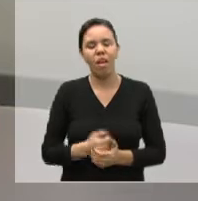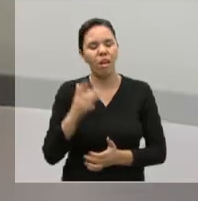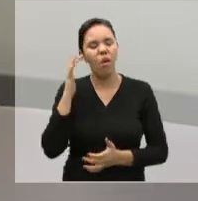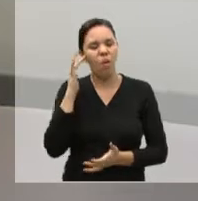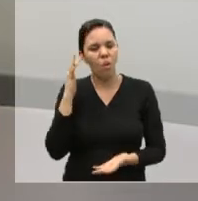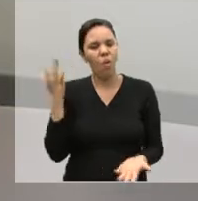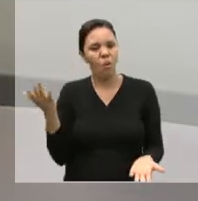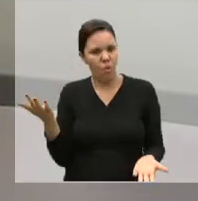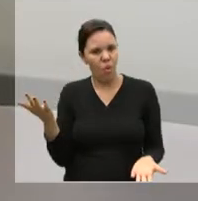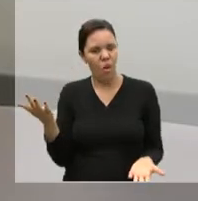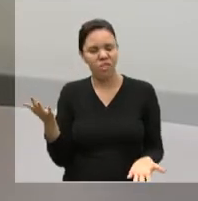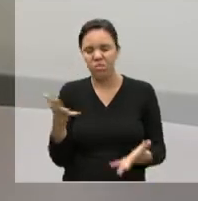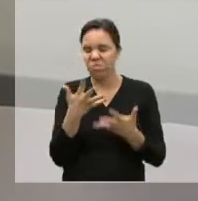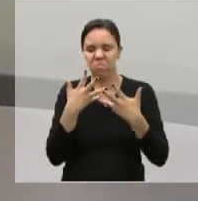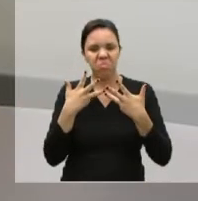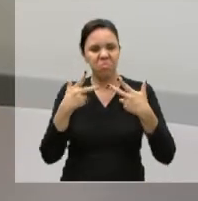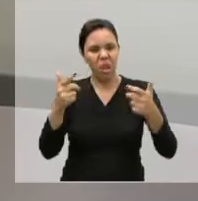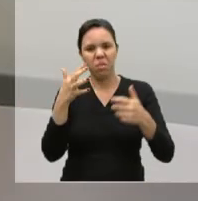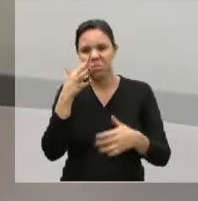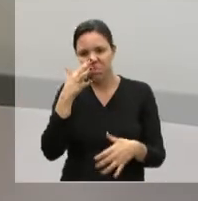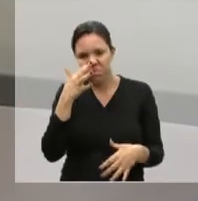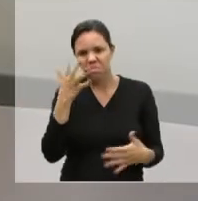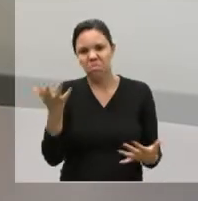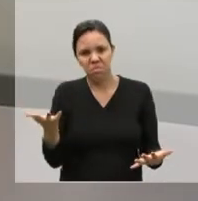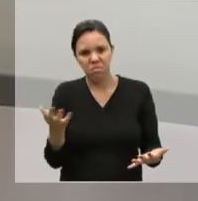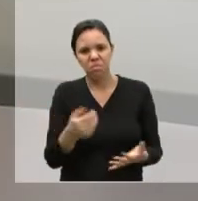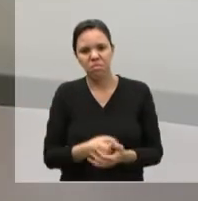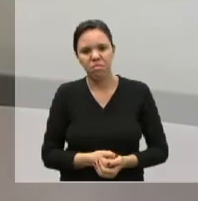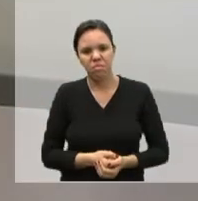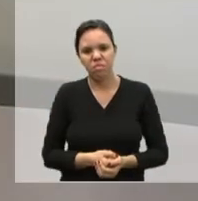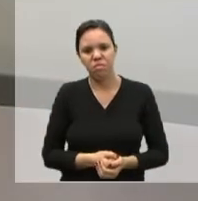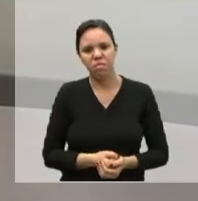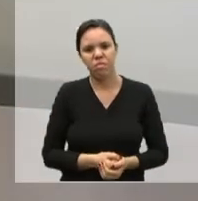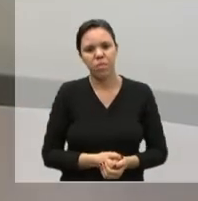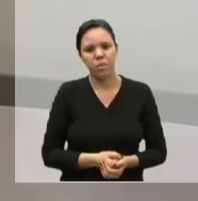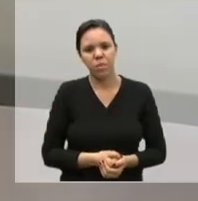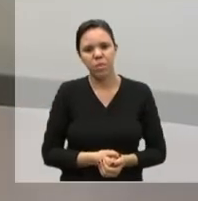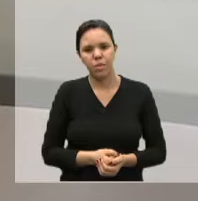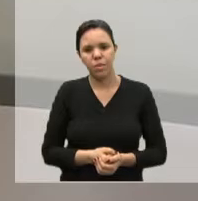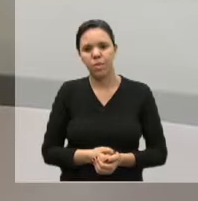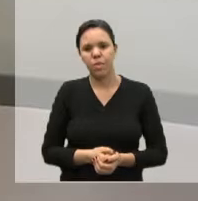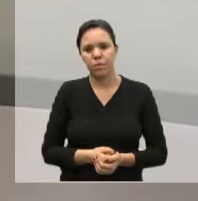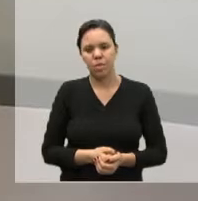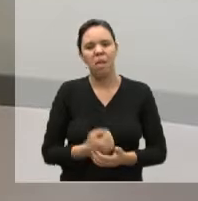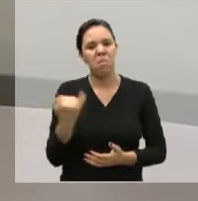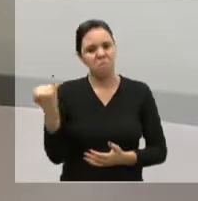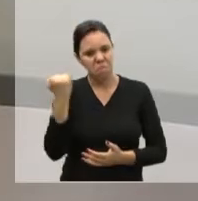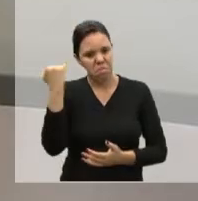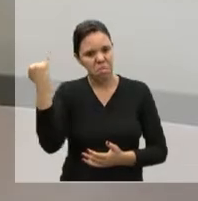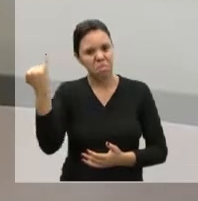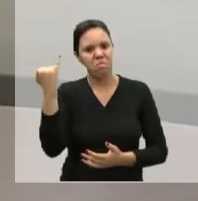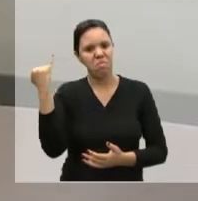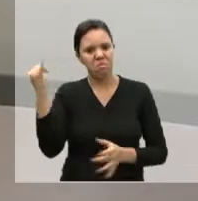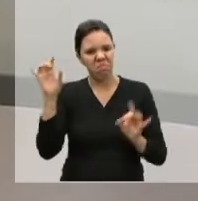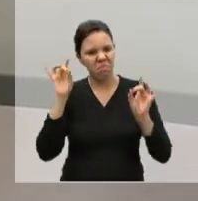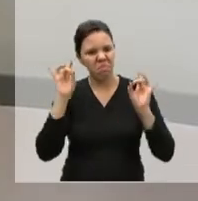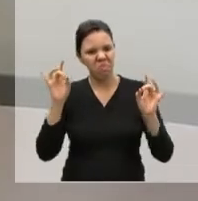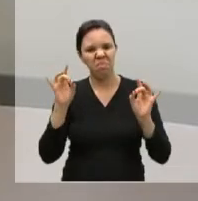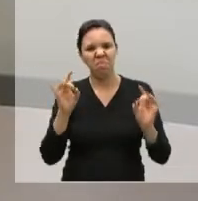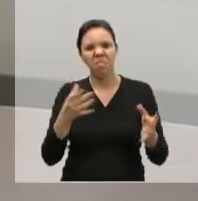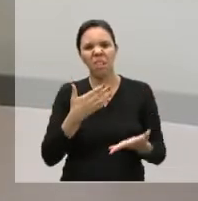eu acho bastante incrível, assim. É uma coisa bem importante mesmo, bem incrível.